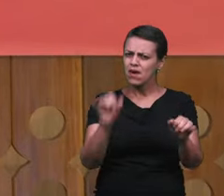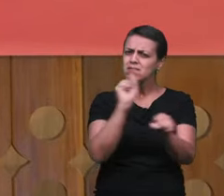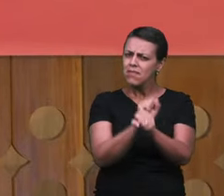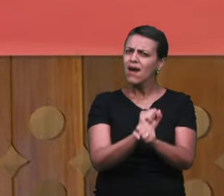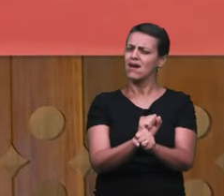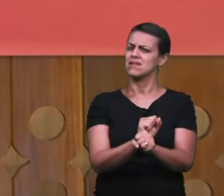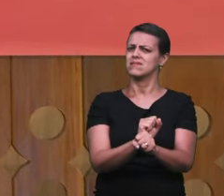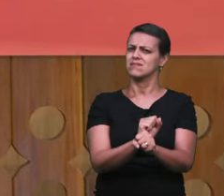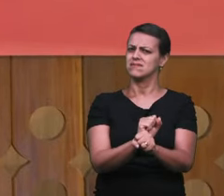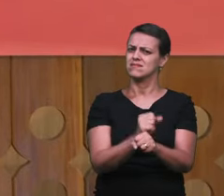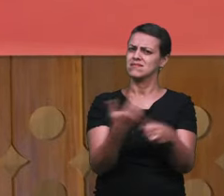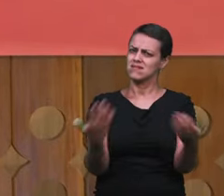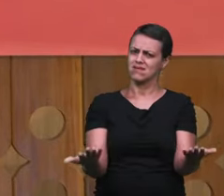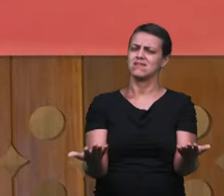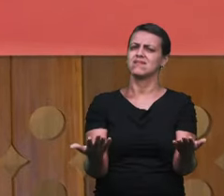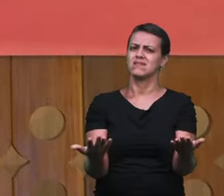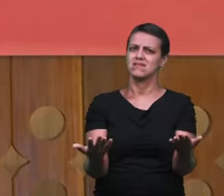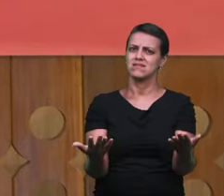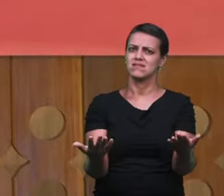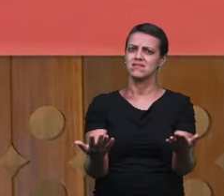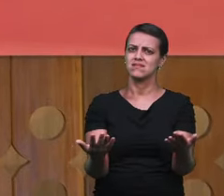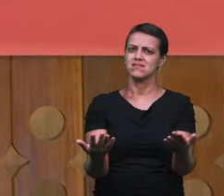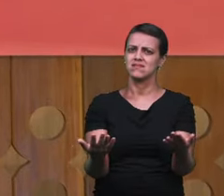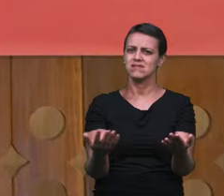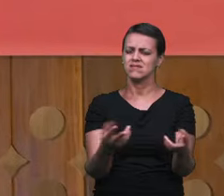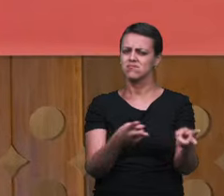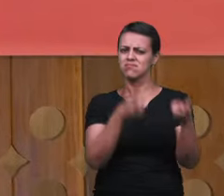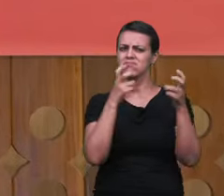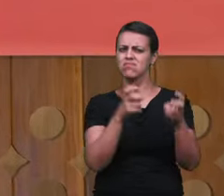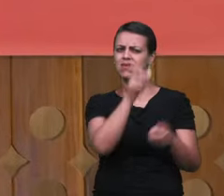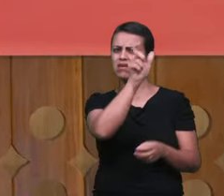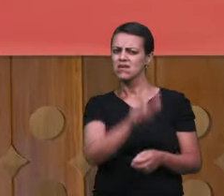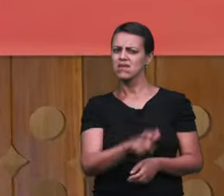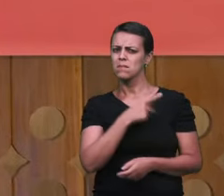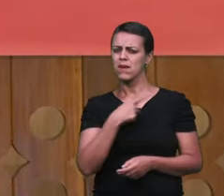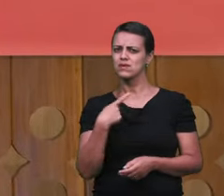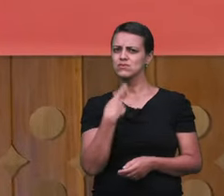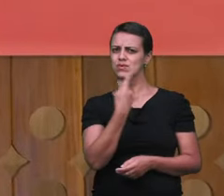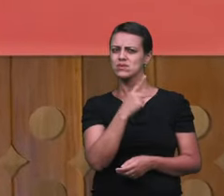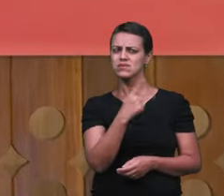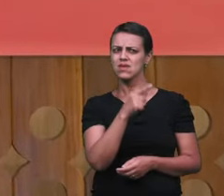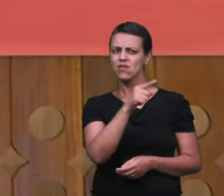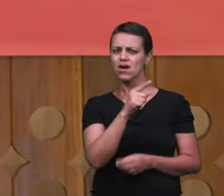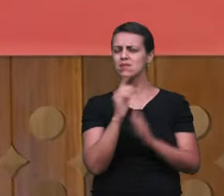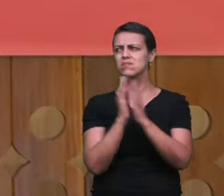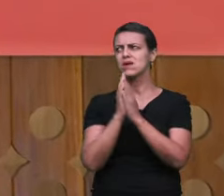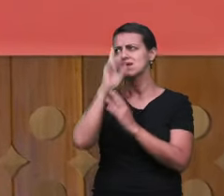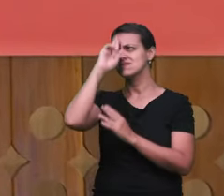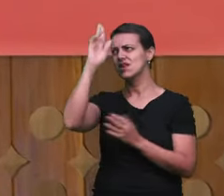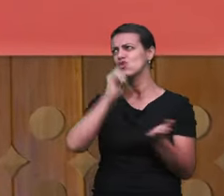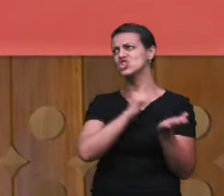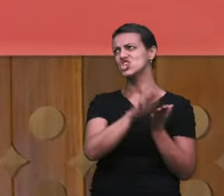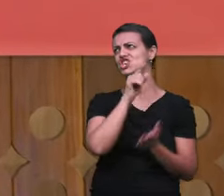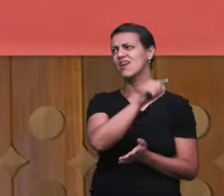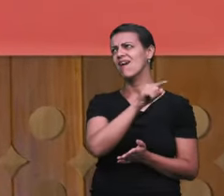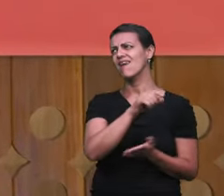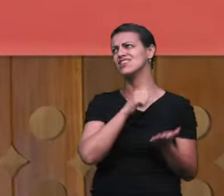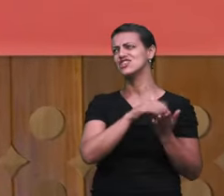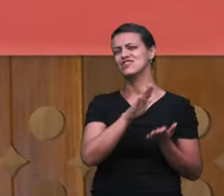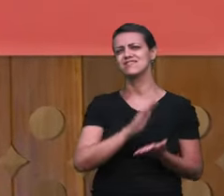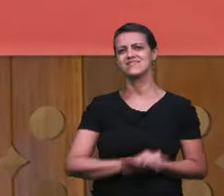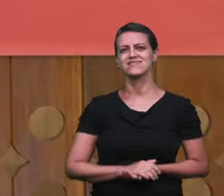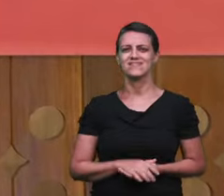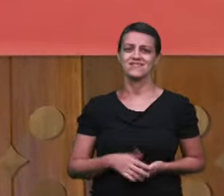Ora pelo pastor da sua igreja, se ele está todo meio lá, meio cá, o senhor tira esse homem daqui. Não tem